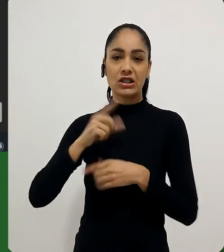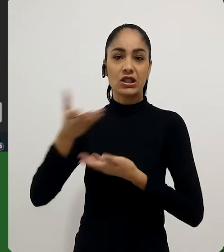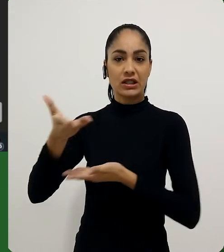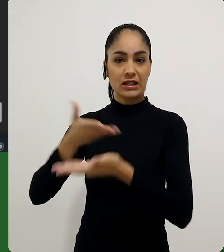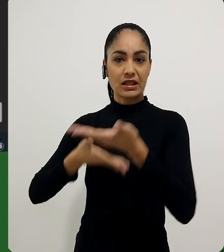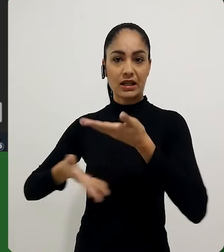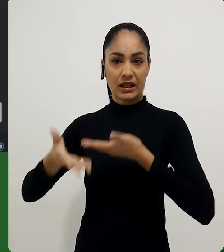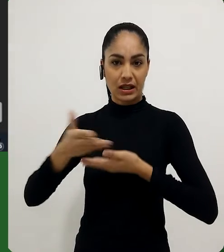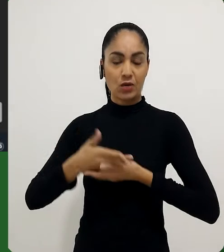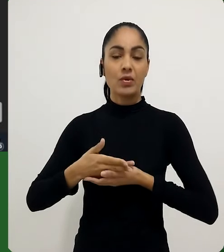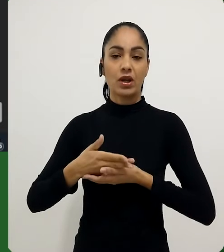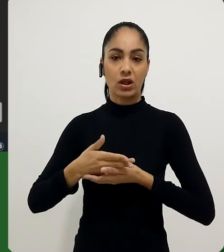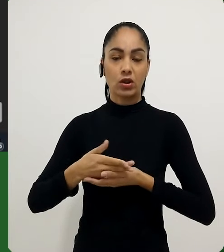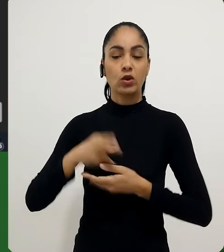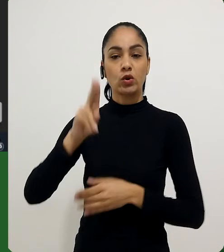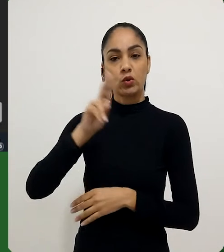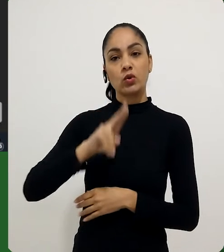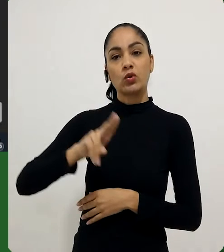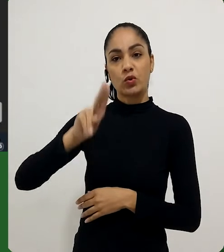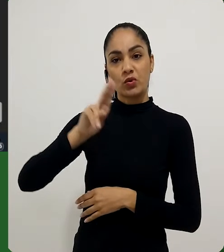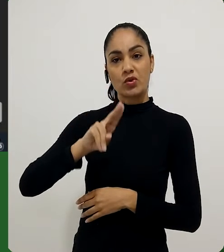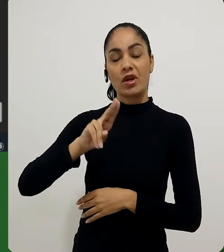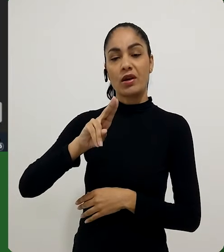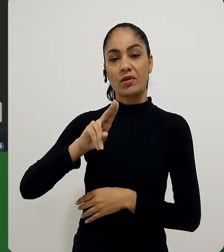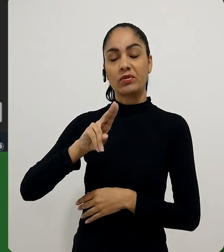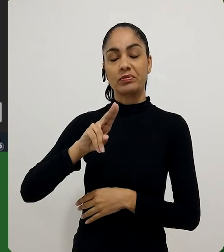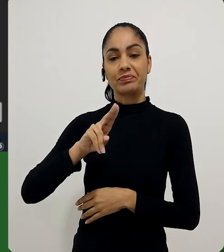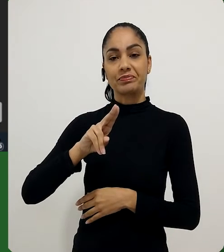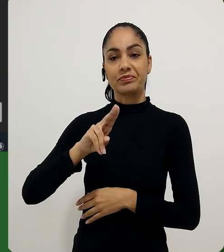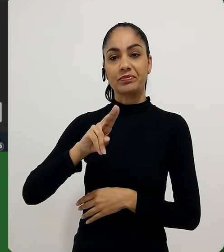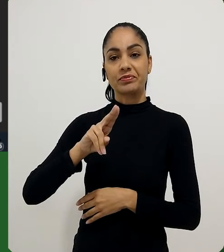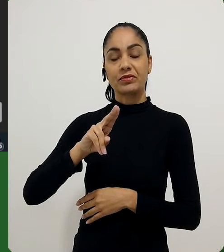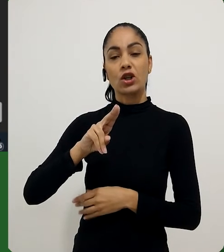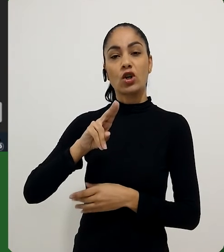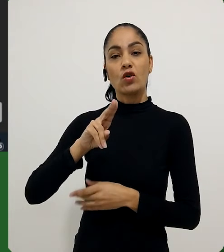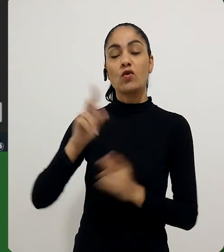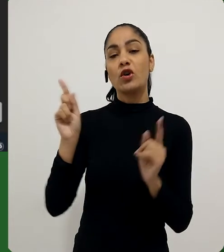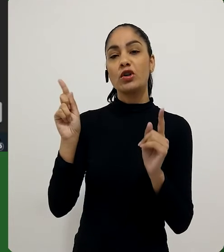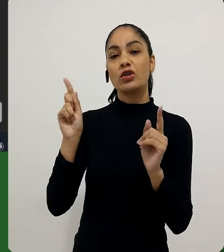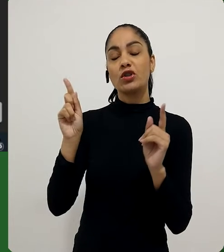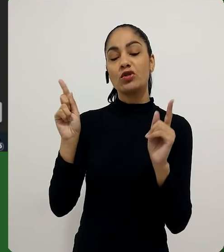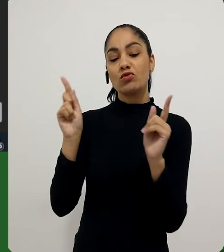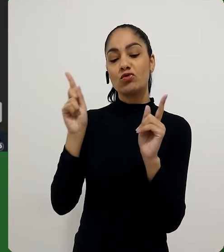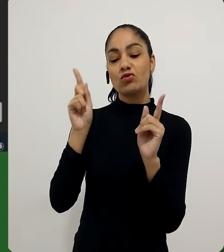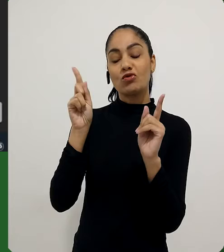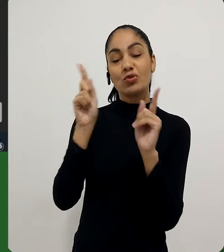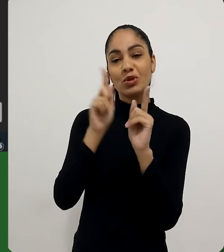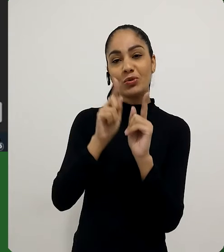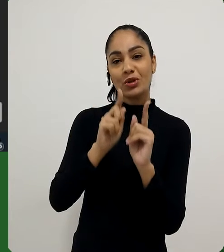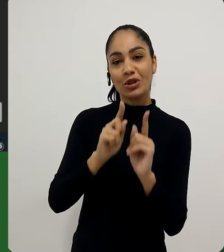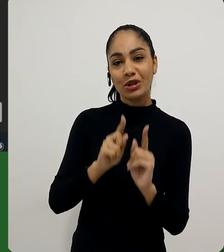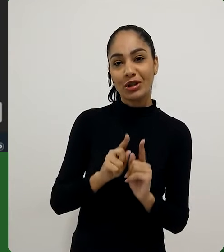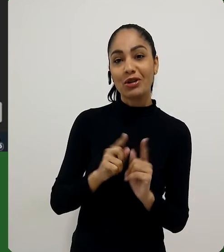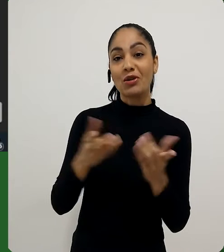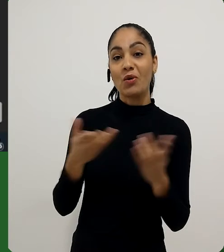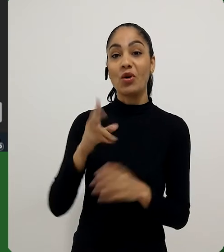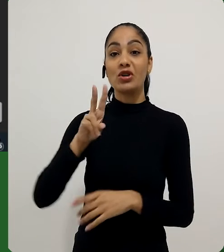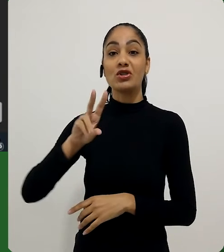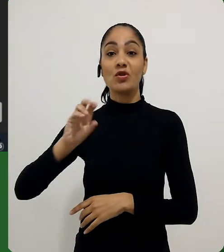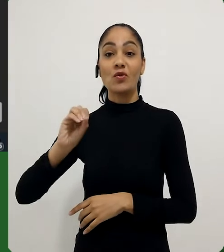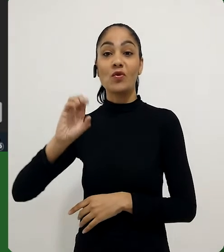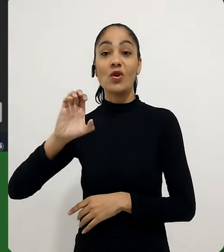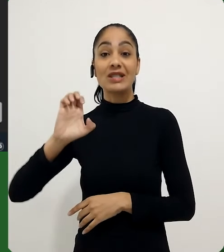uma antiga expressão de tratamento, né? Era o vós mecê, depois passou para mecê,